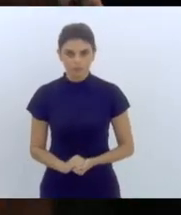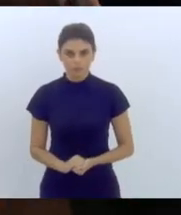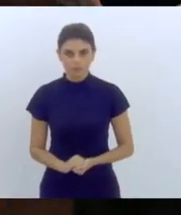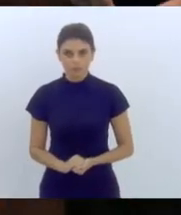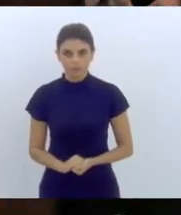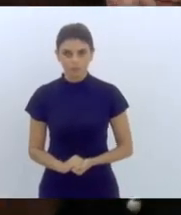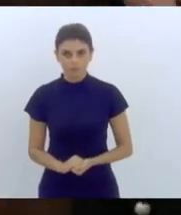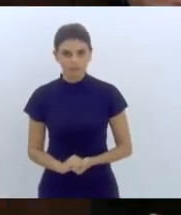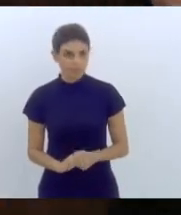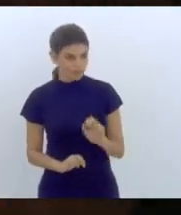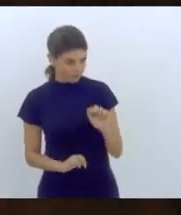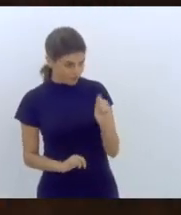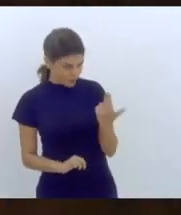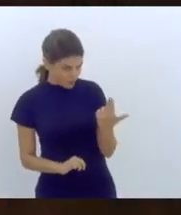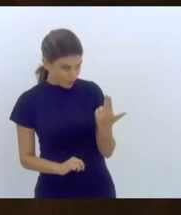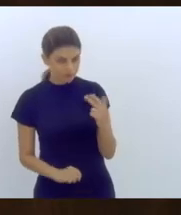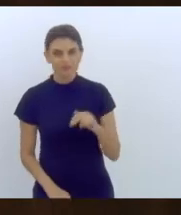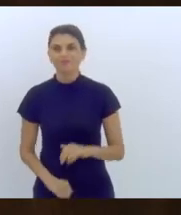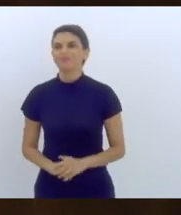Viu, Carlos Mink?